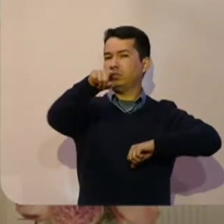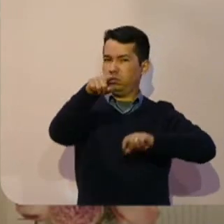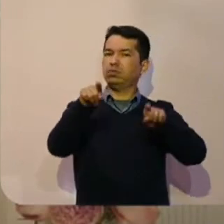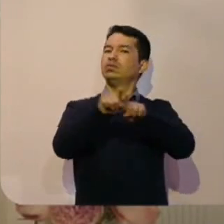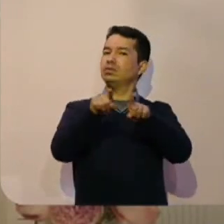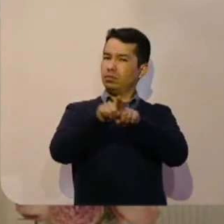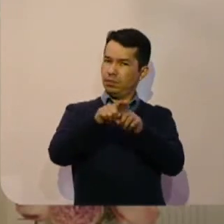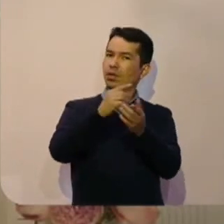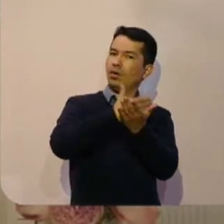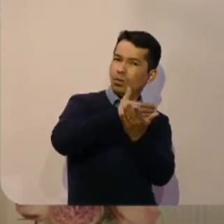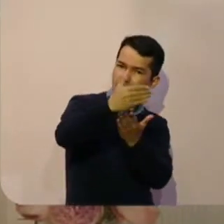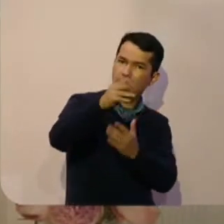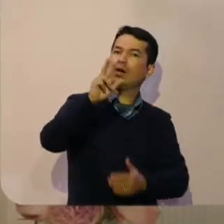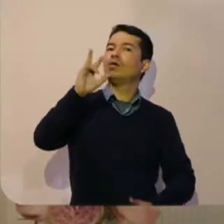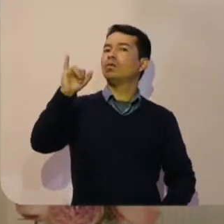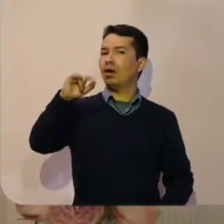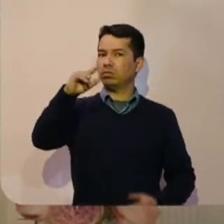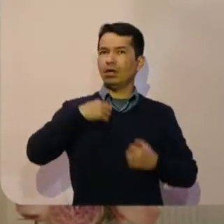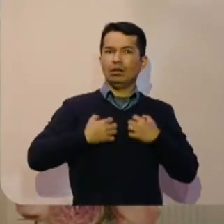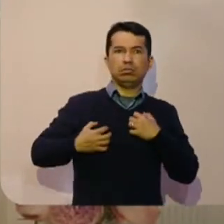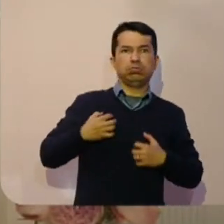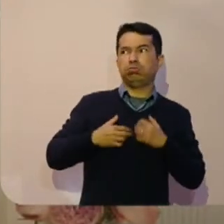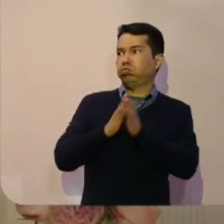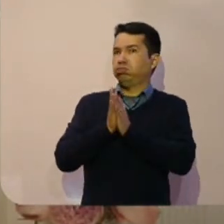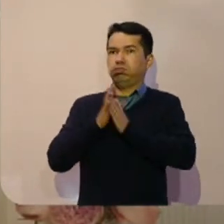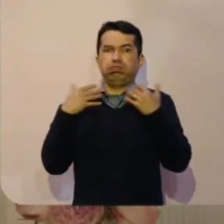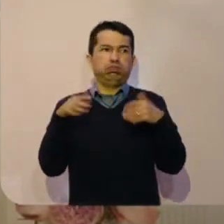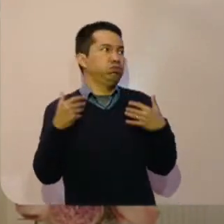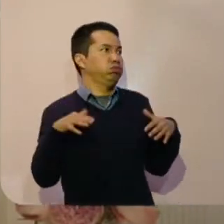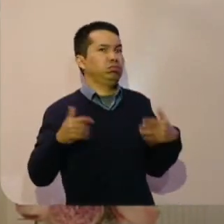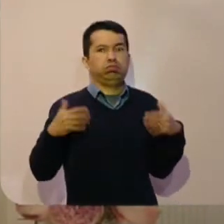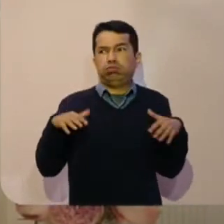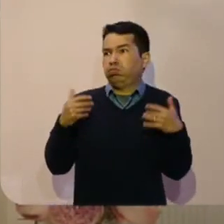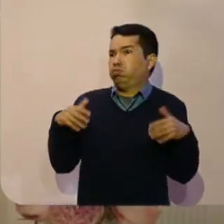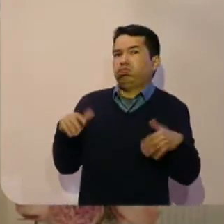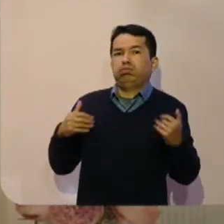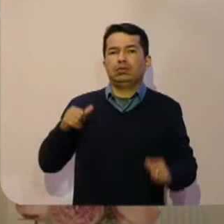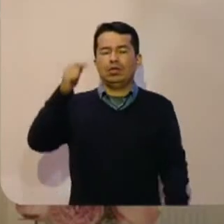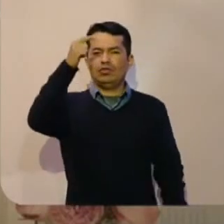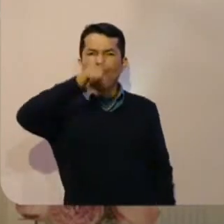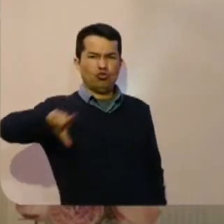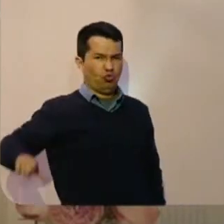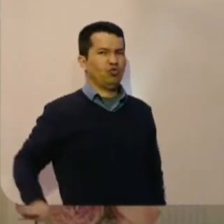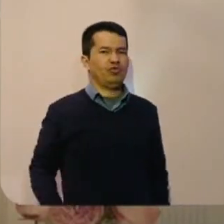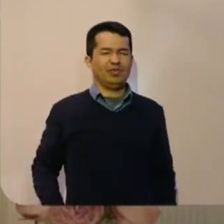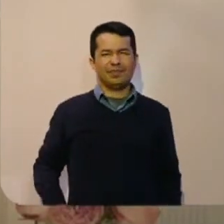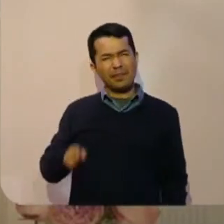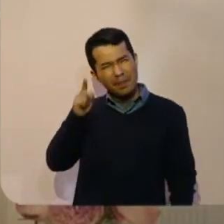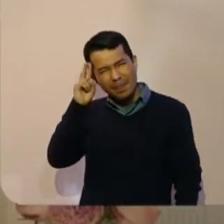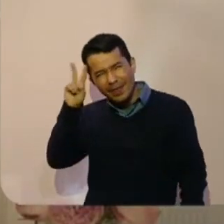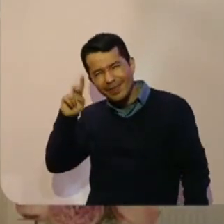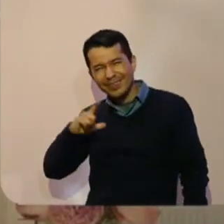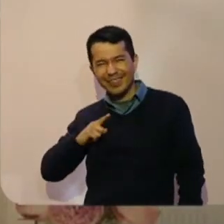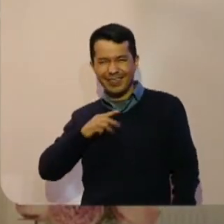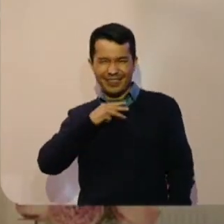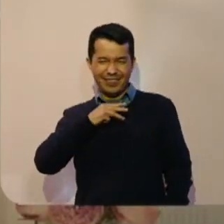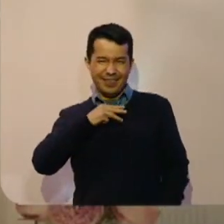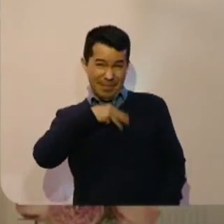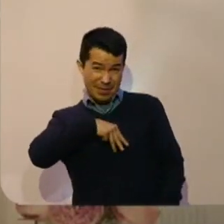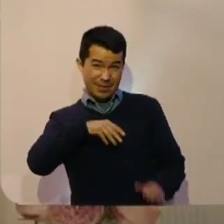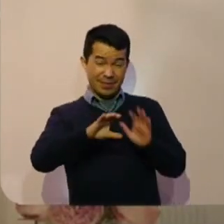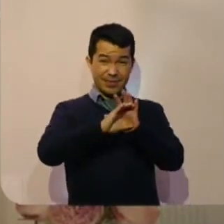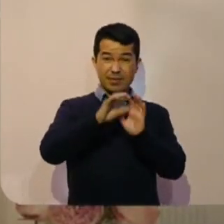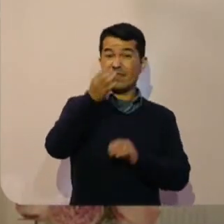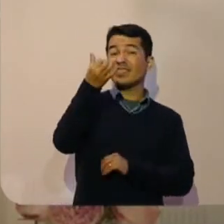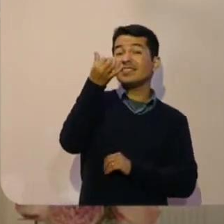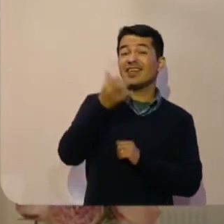ficar perturbado e ansioso de novo. É por isso que Jesus disse lá em Mateus 6, não é? Olha,